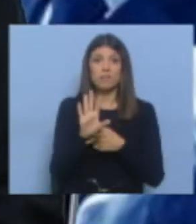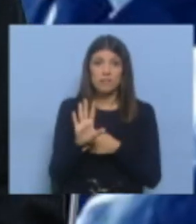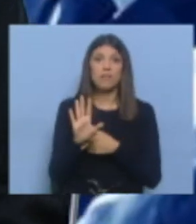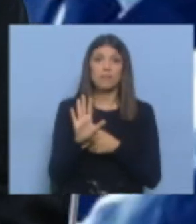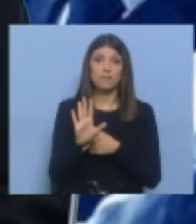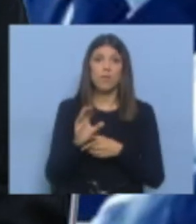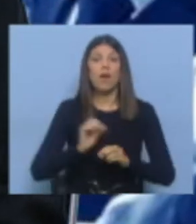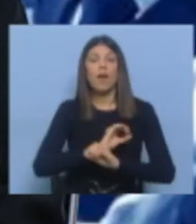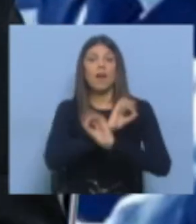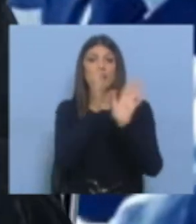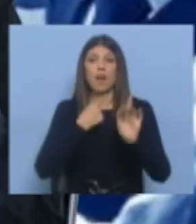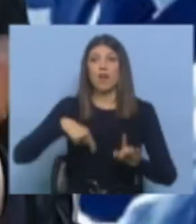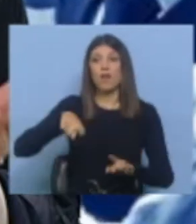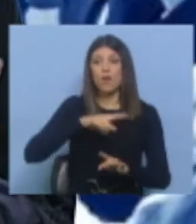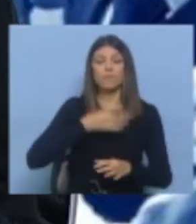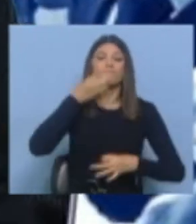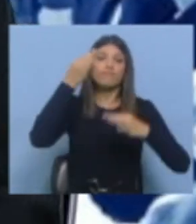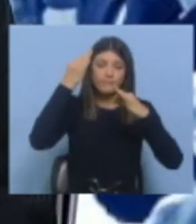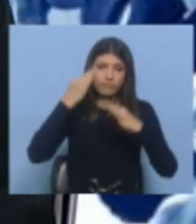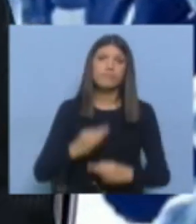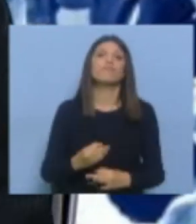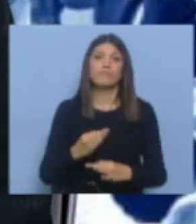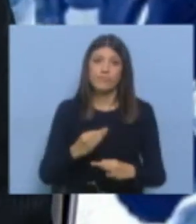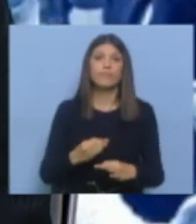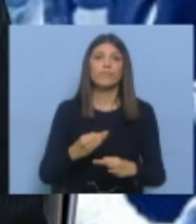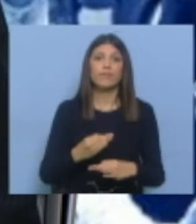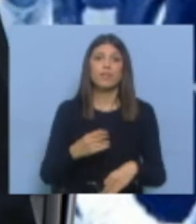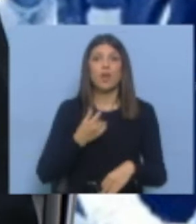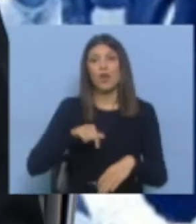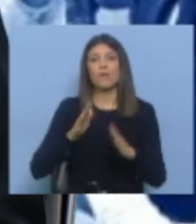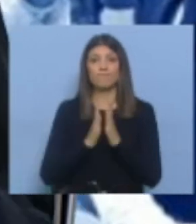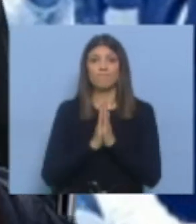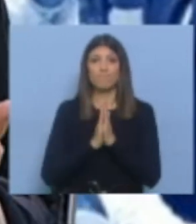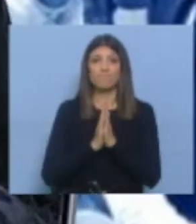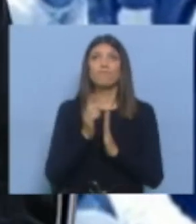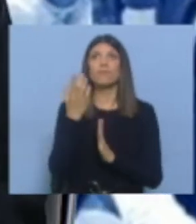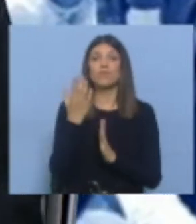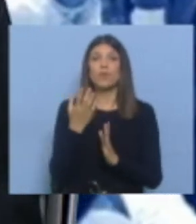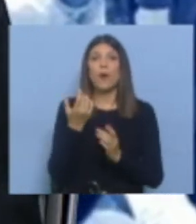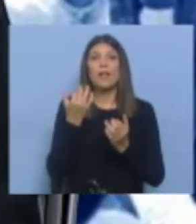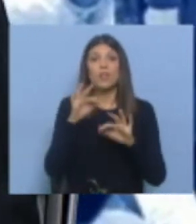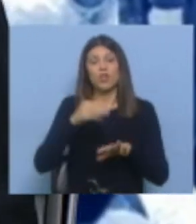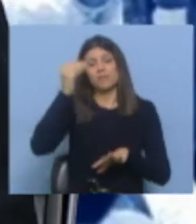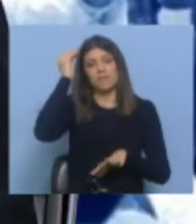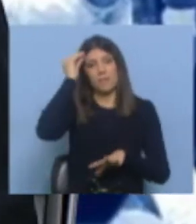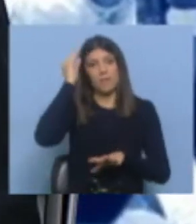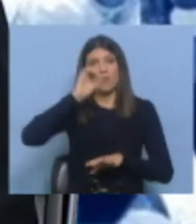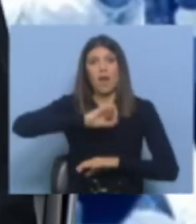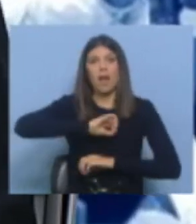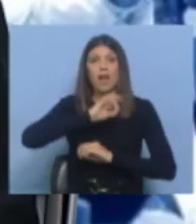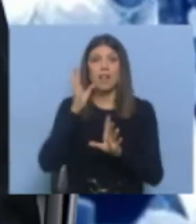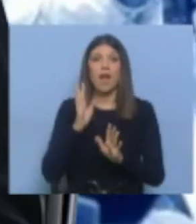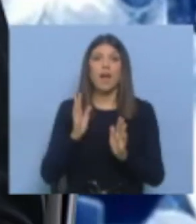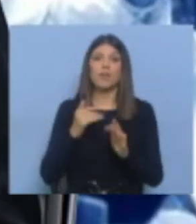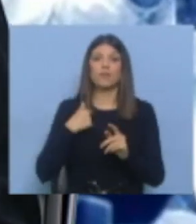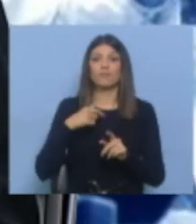que nós, acreditando em Nosso Senhor, sabemos que Ele tem a capacidade de não nos